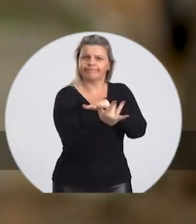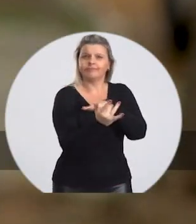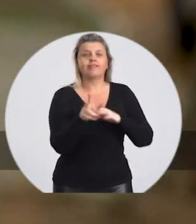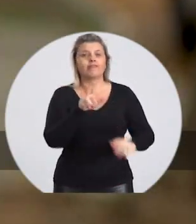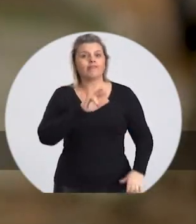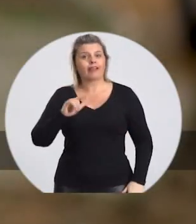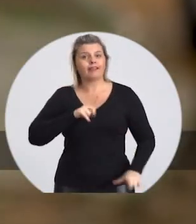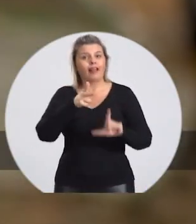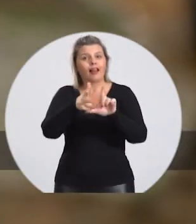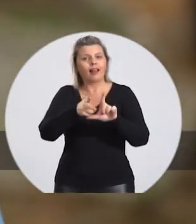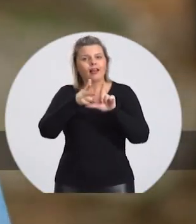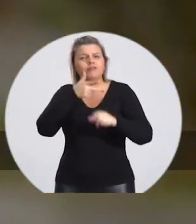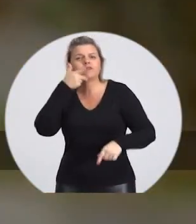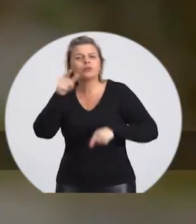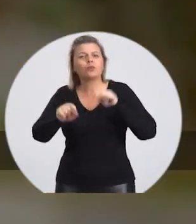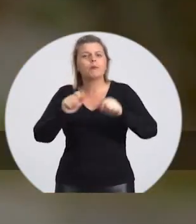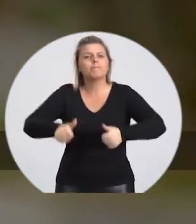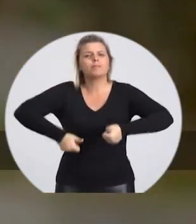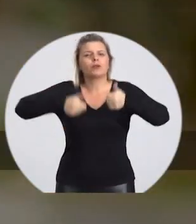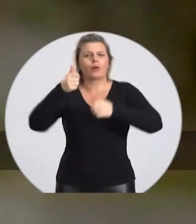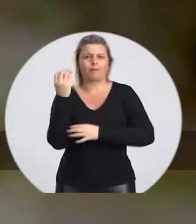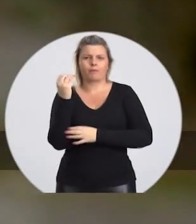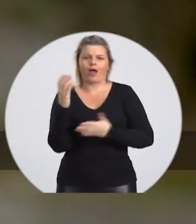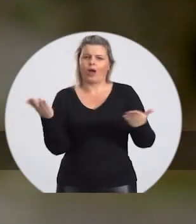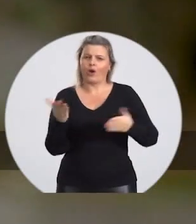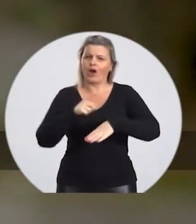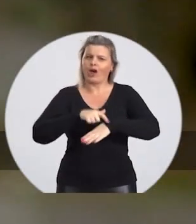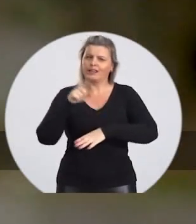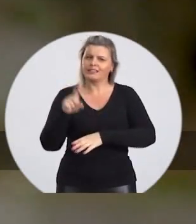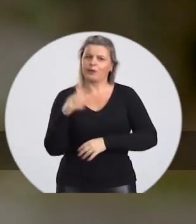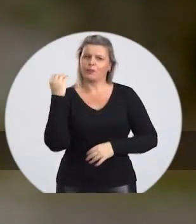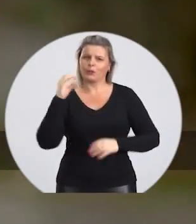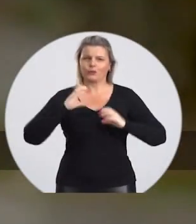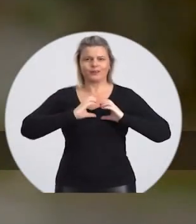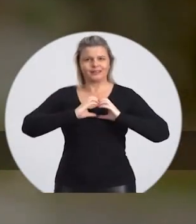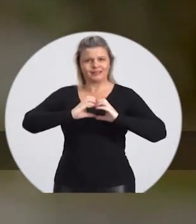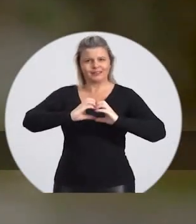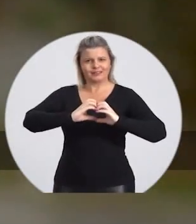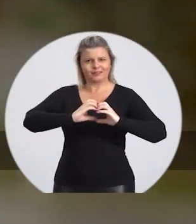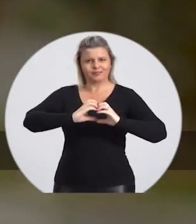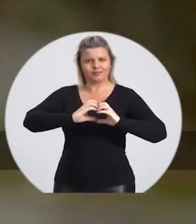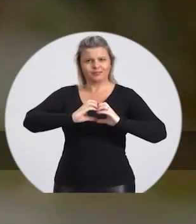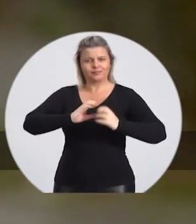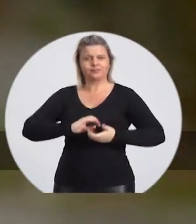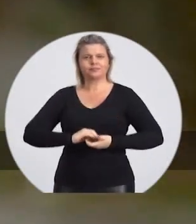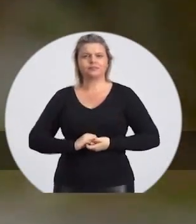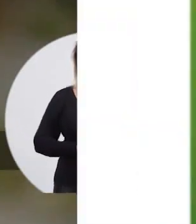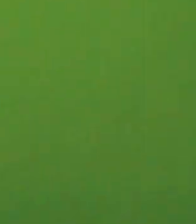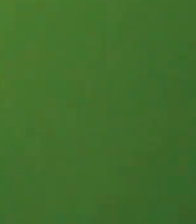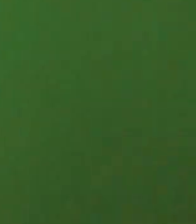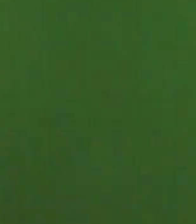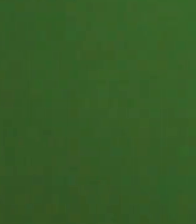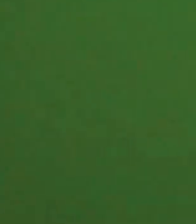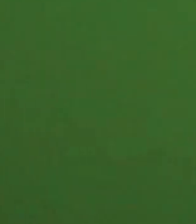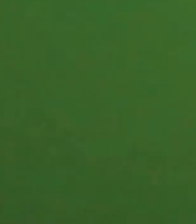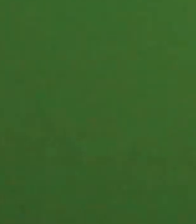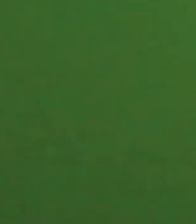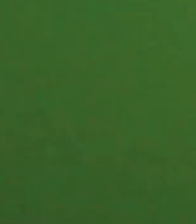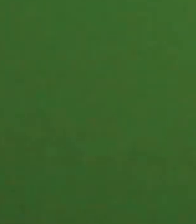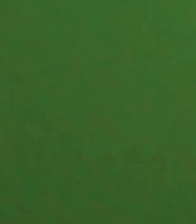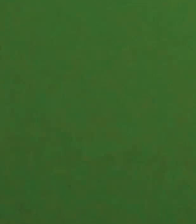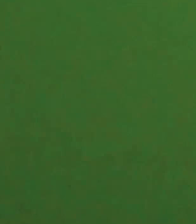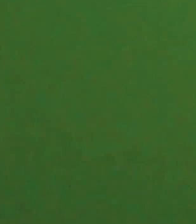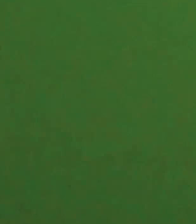gente se junta, ninguém segura. Veja nas minhas redes sociais a live que fiz sobre segurança.